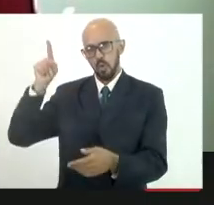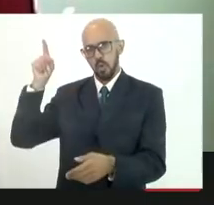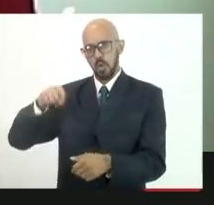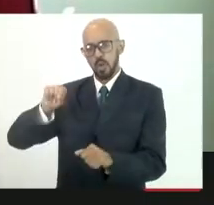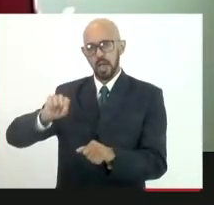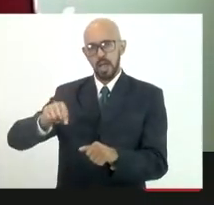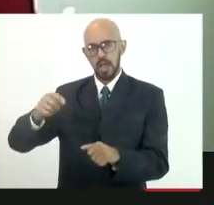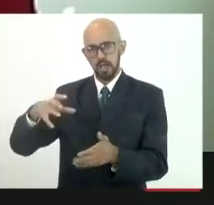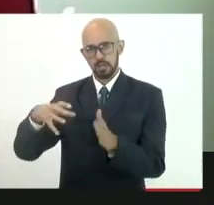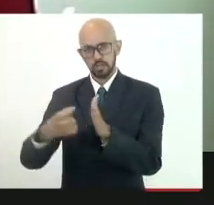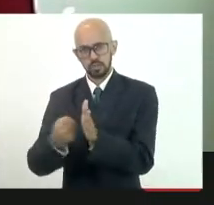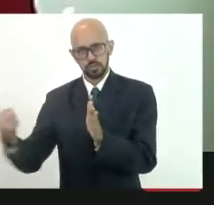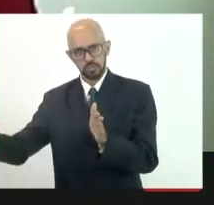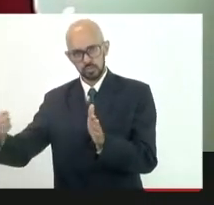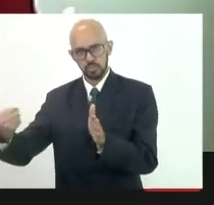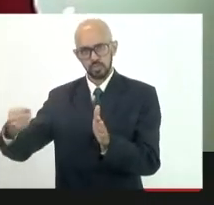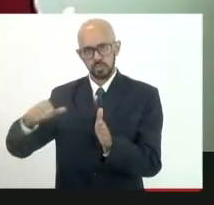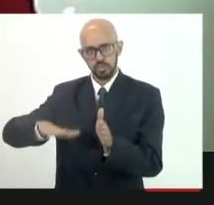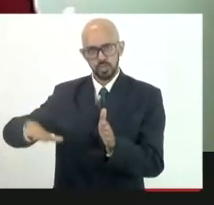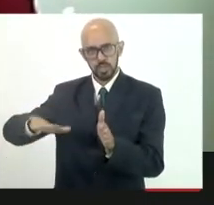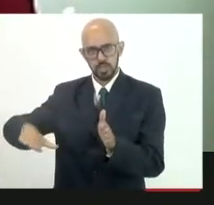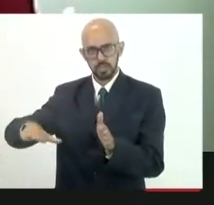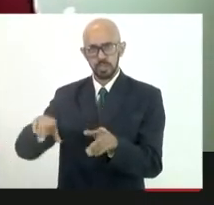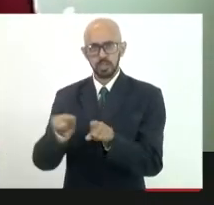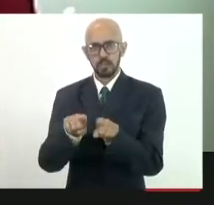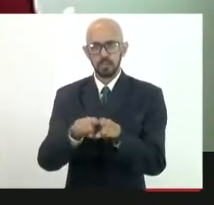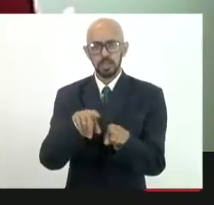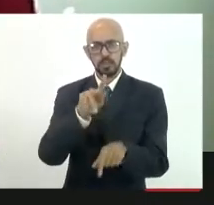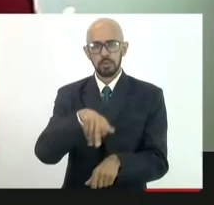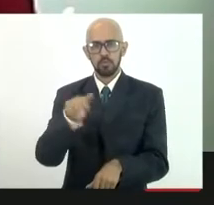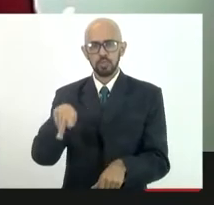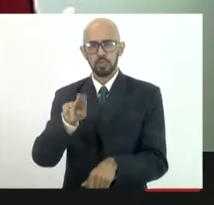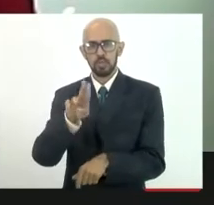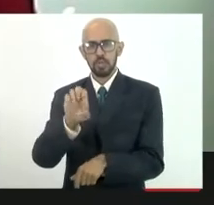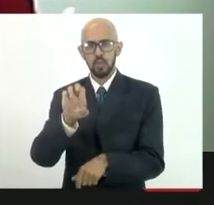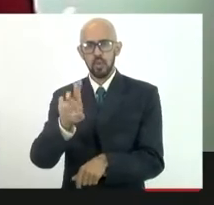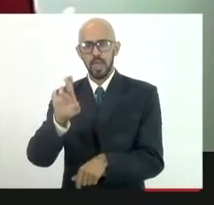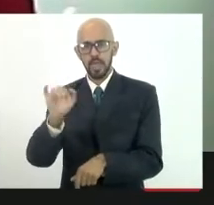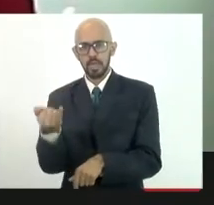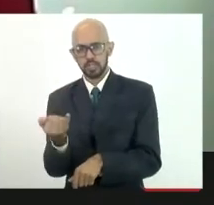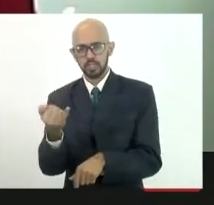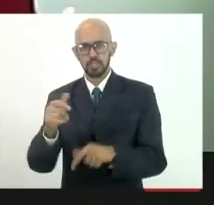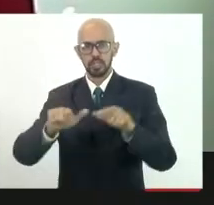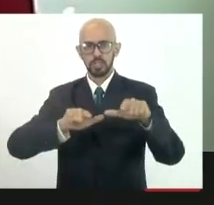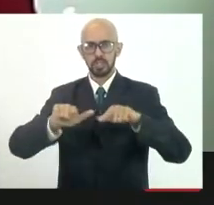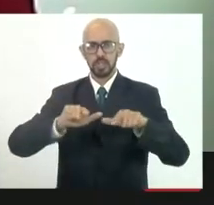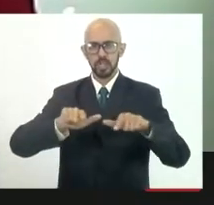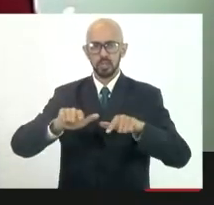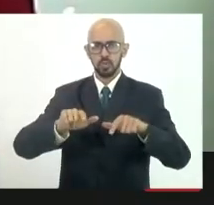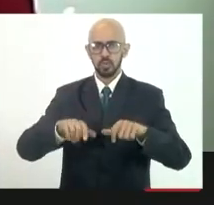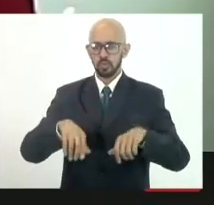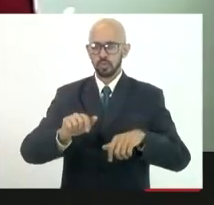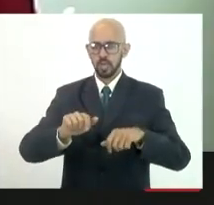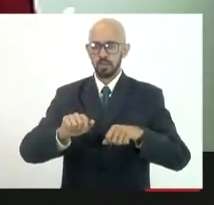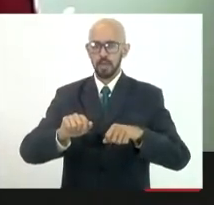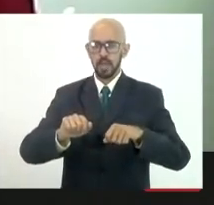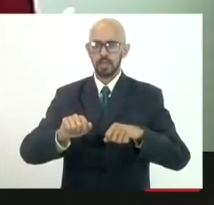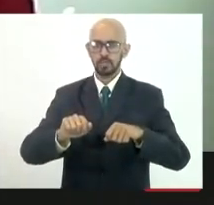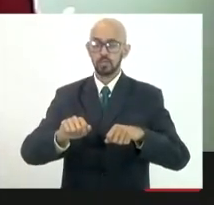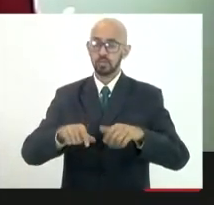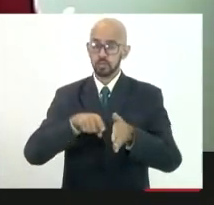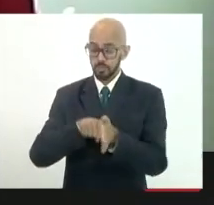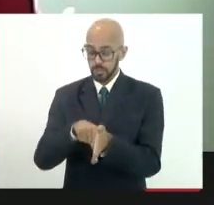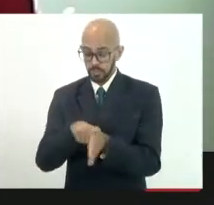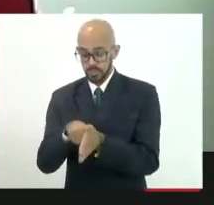professora Estela Guedes Caputo, da UERJ, que tem um trabalho de análise, de pesquisa